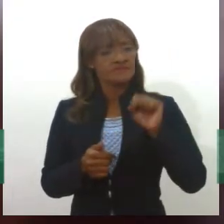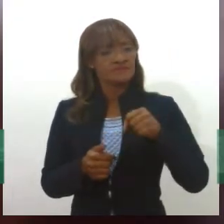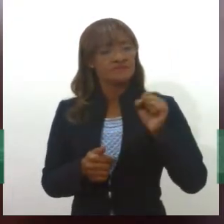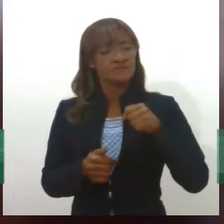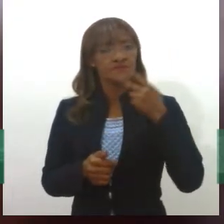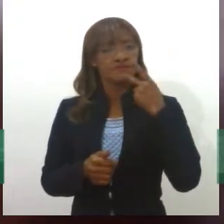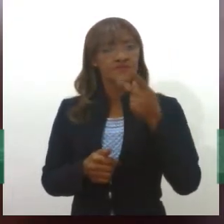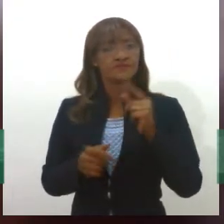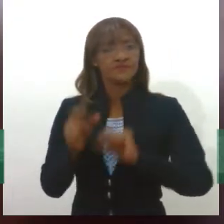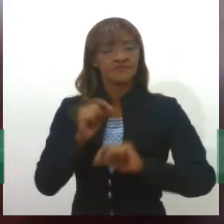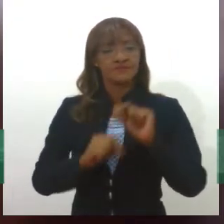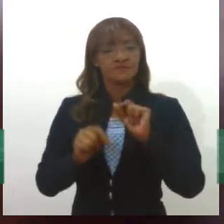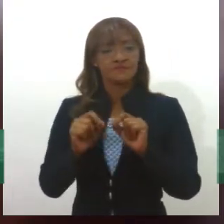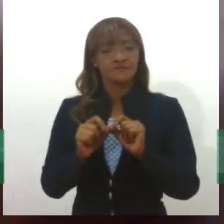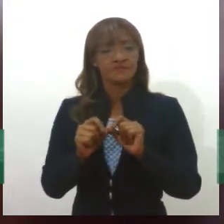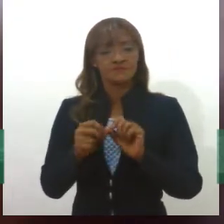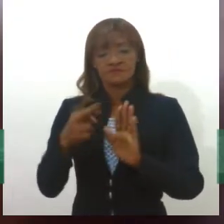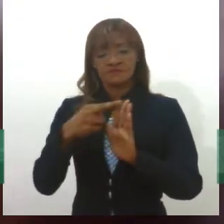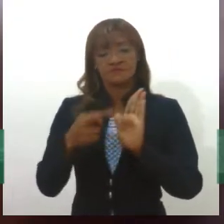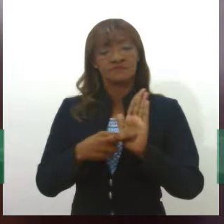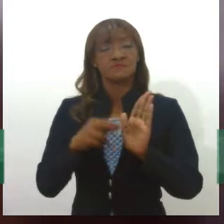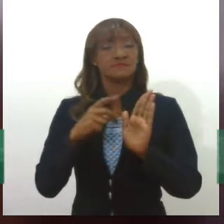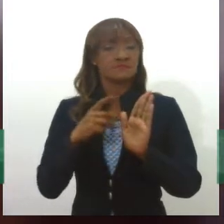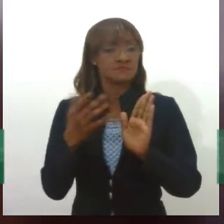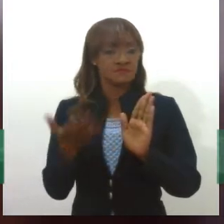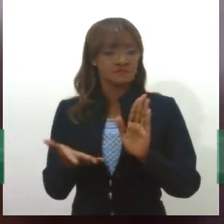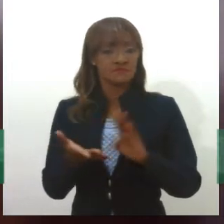qualquer forma, a regra da destinação do